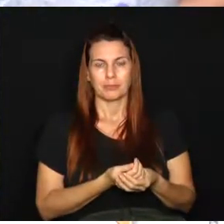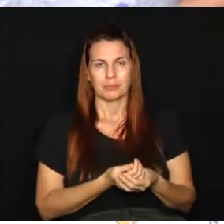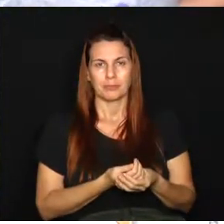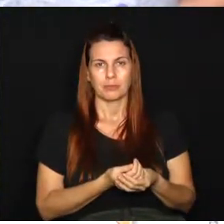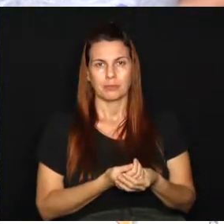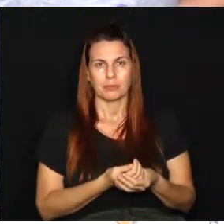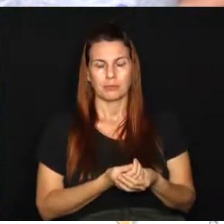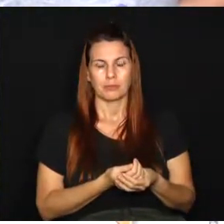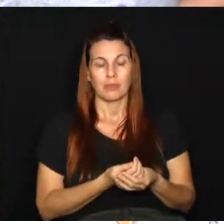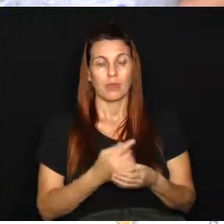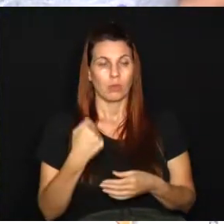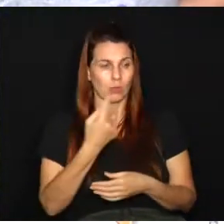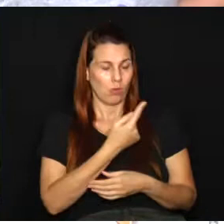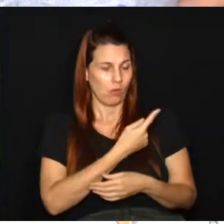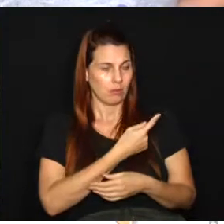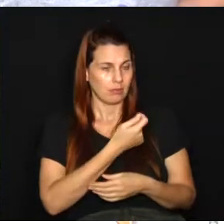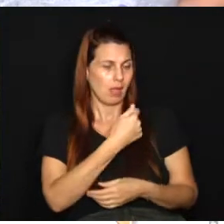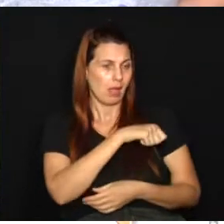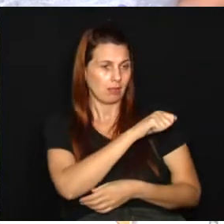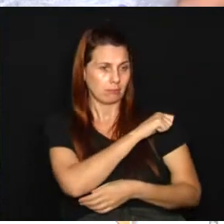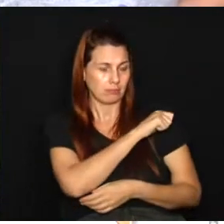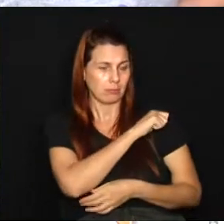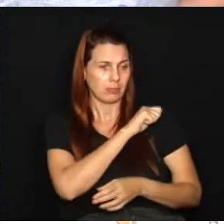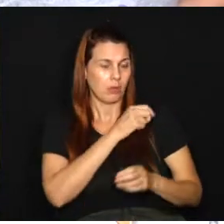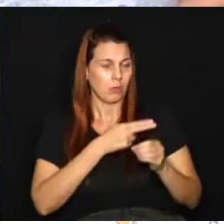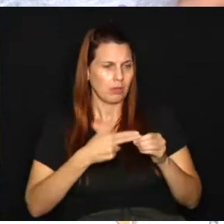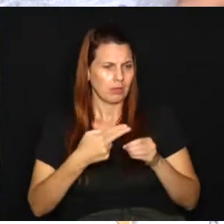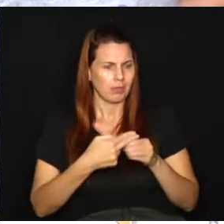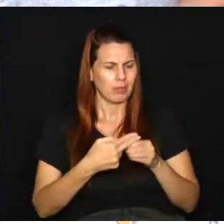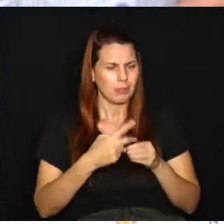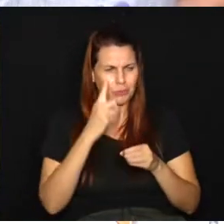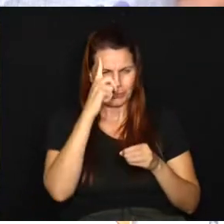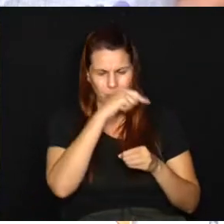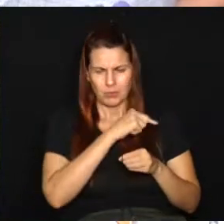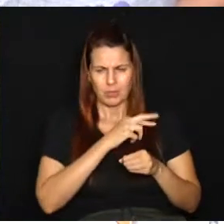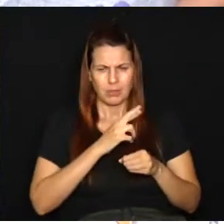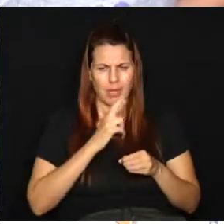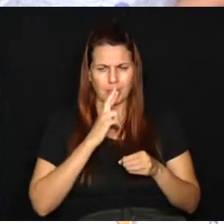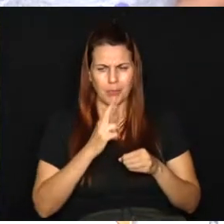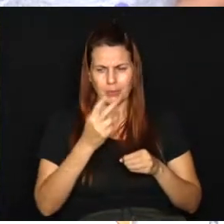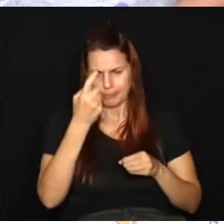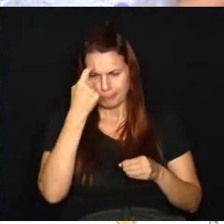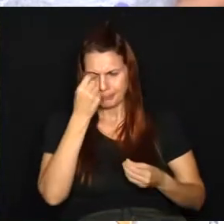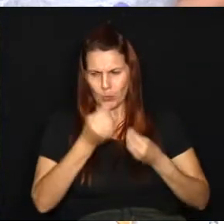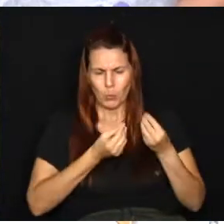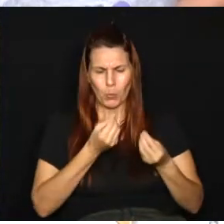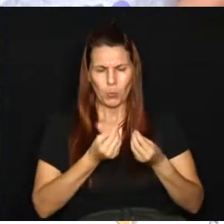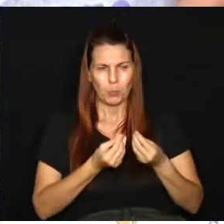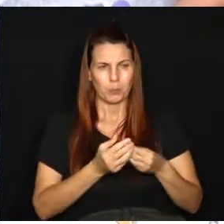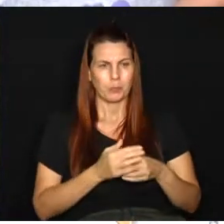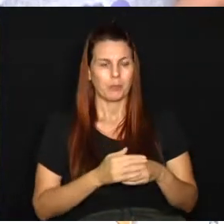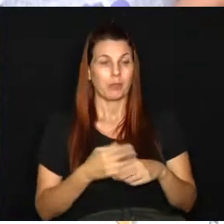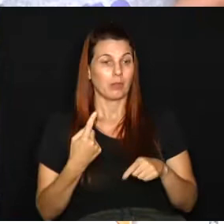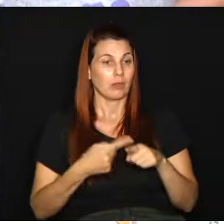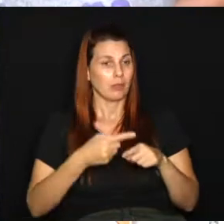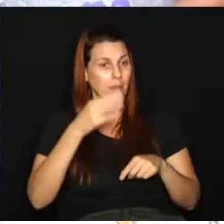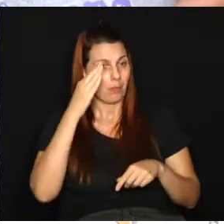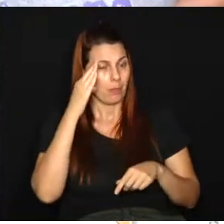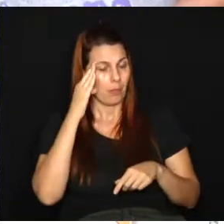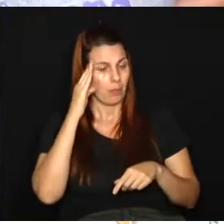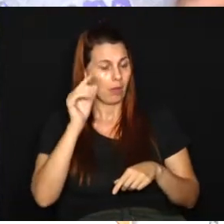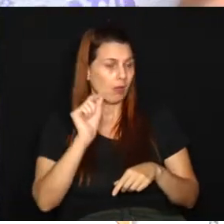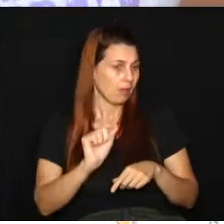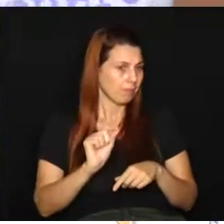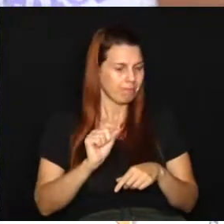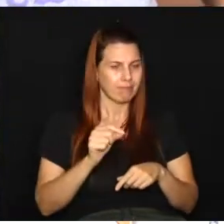Nós, estudantes da Unicamp, tivemos muita dificuldade de dar uma resposta organizada para isso, e... pensando principalmente a partir da política pública